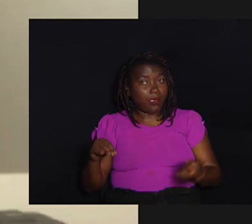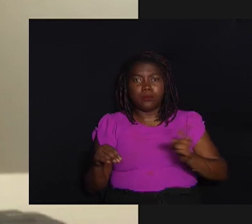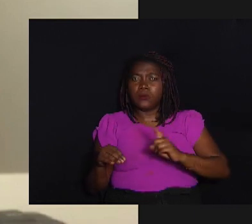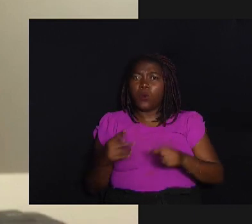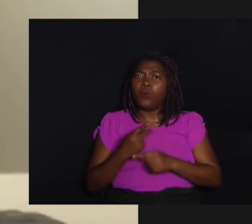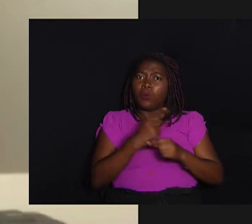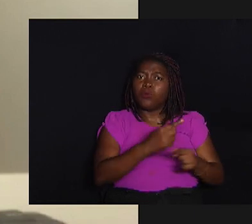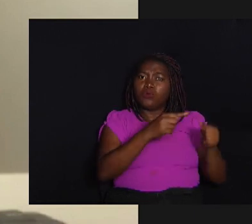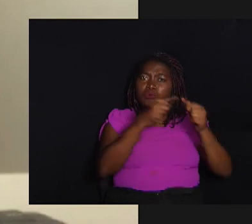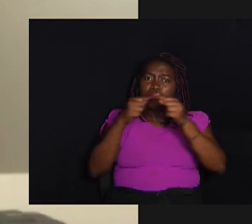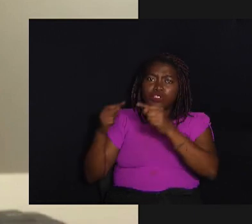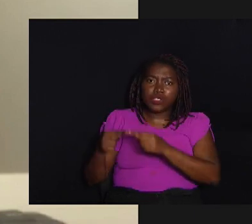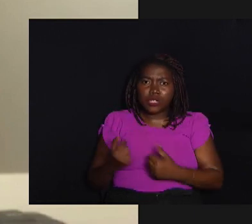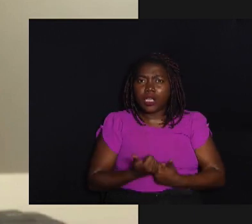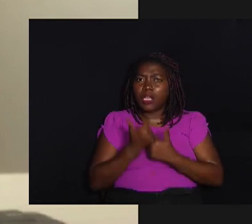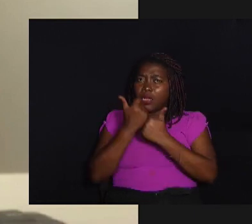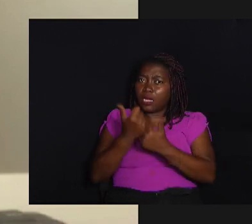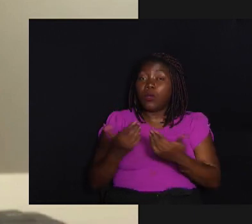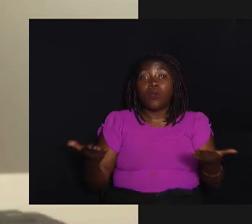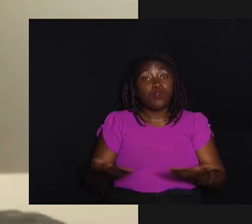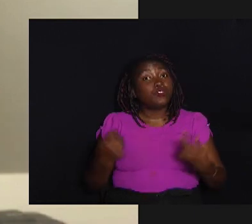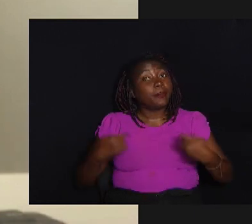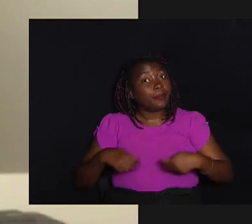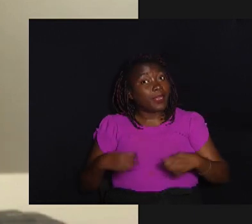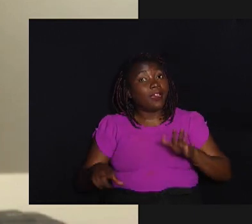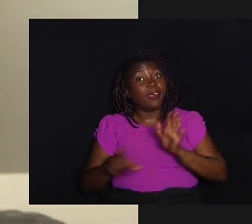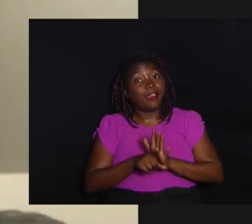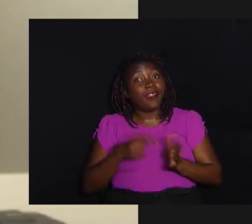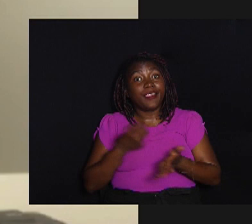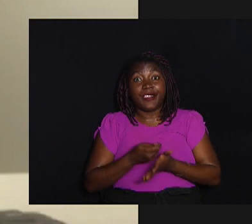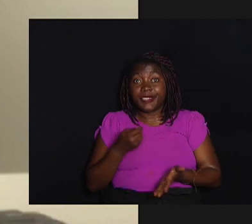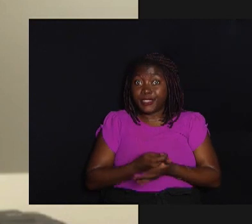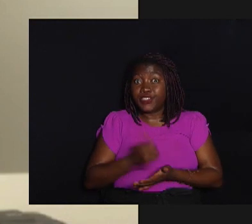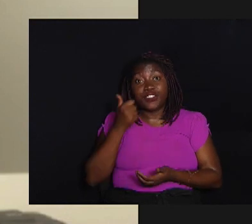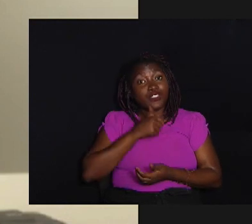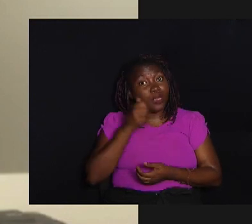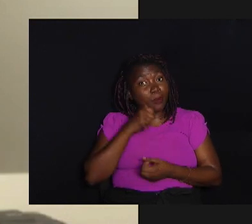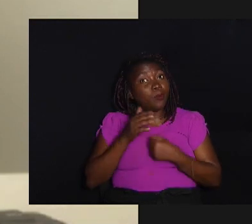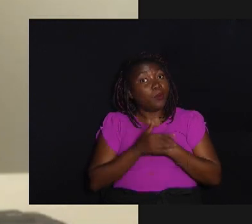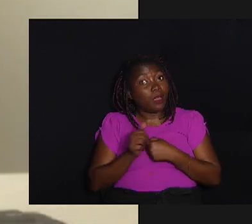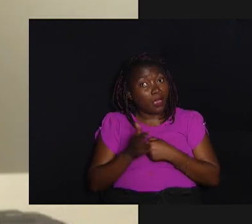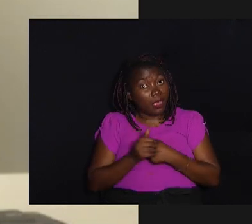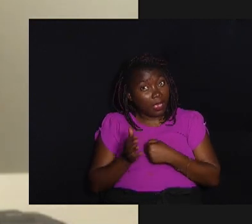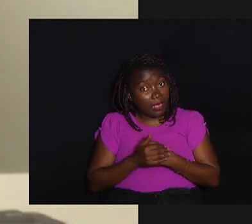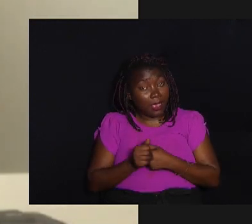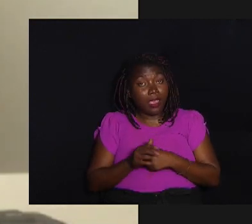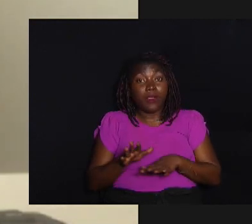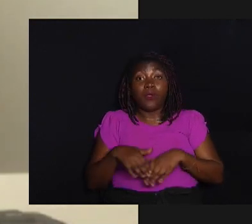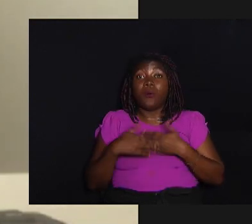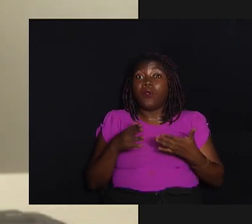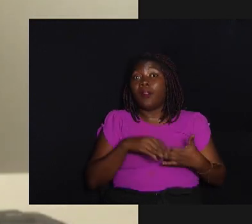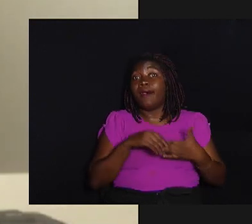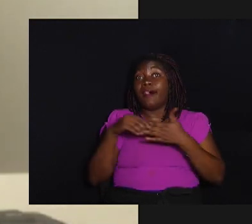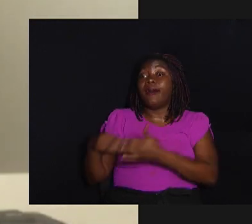Hoje precisa ter, a lei exige que a mulher seja amparada, né, quando ela leva até a autoridade